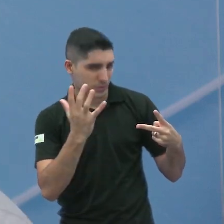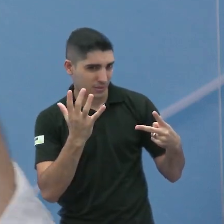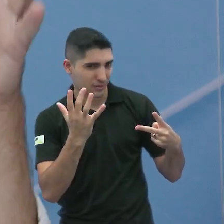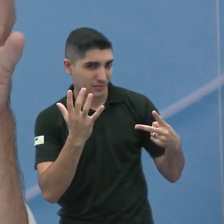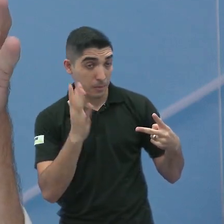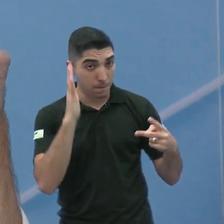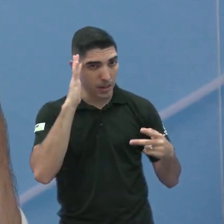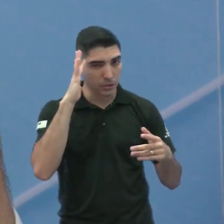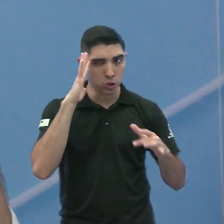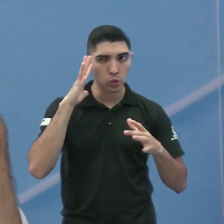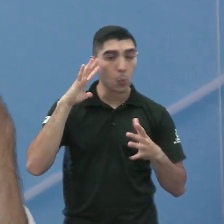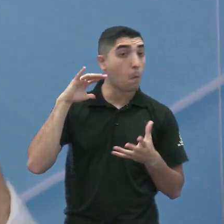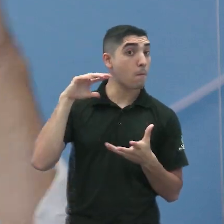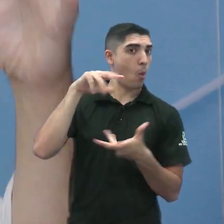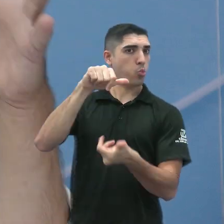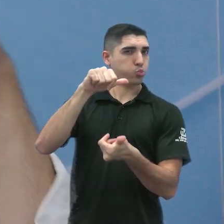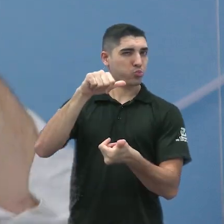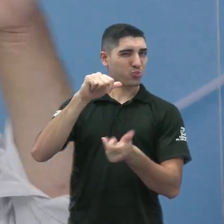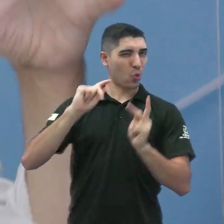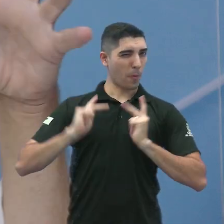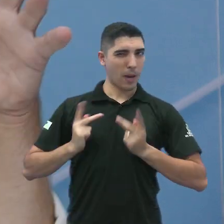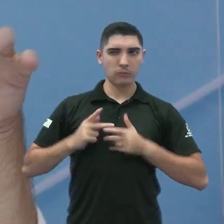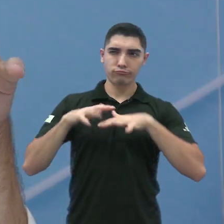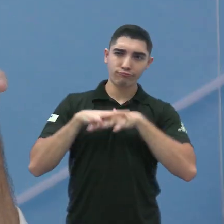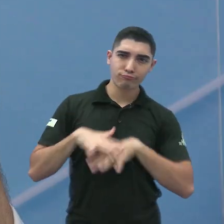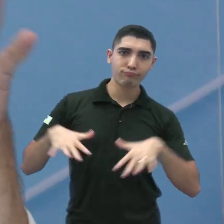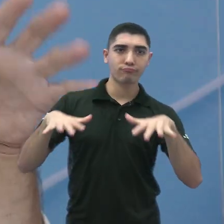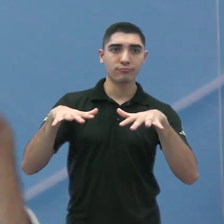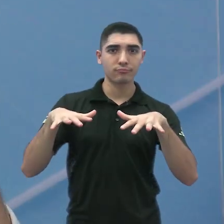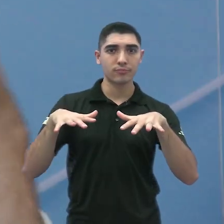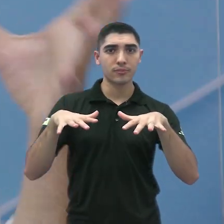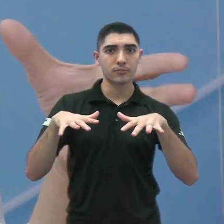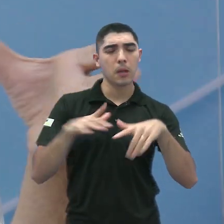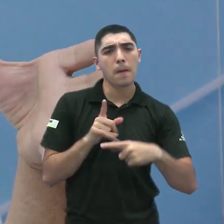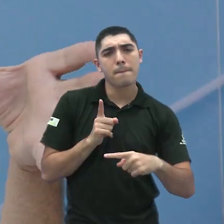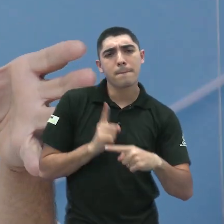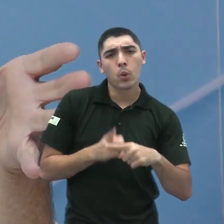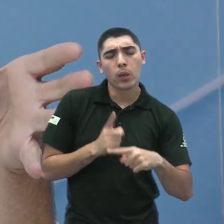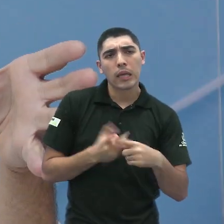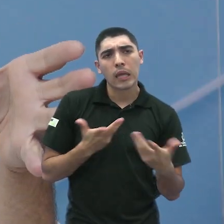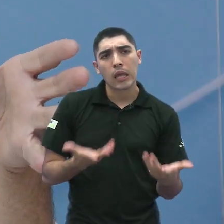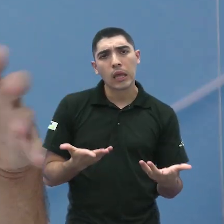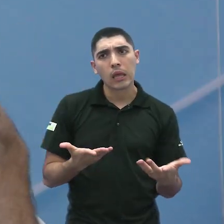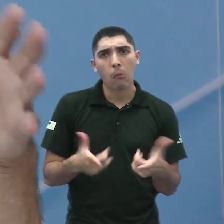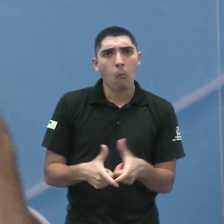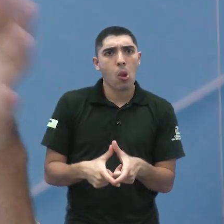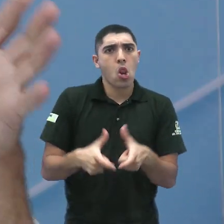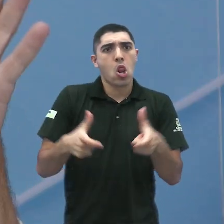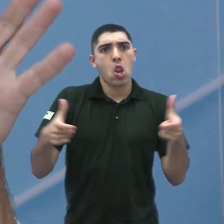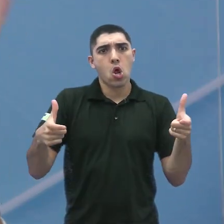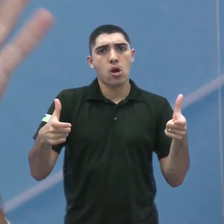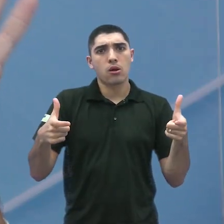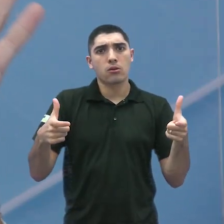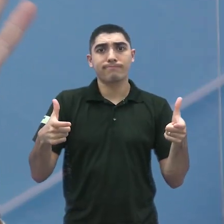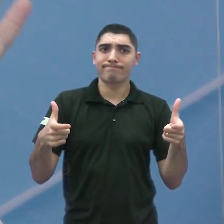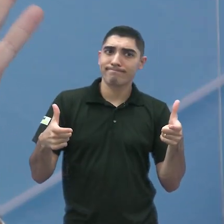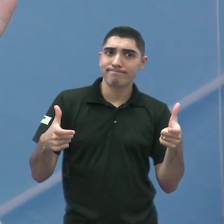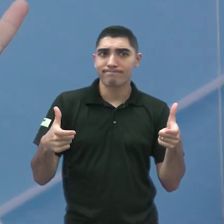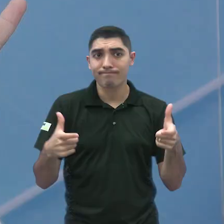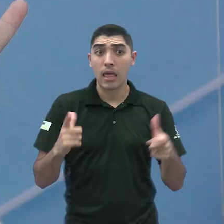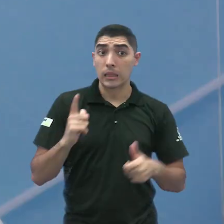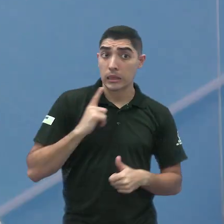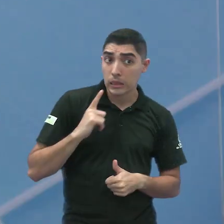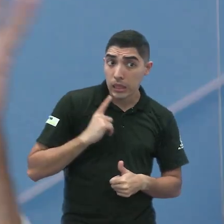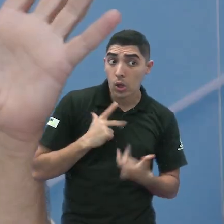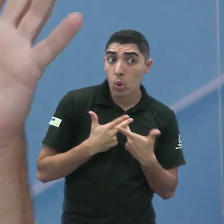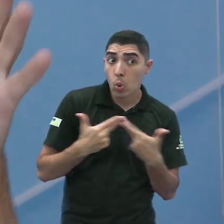enquanto humanidade mesmo, né, um olhar maior, por que isso está acontecendo? Alguma coisa não está funcionando